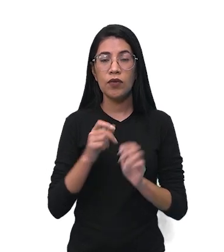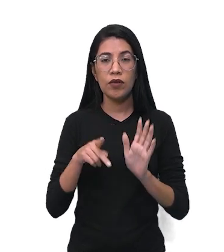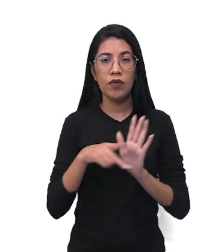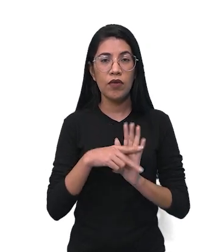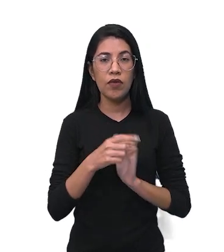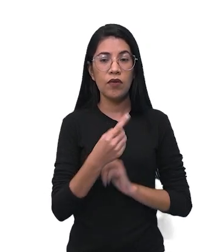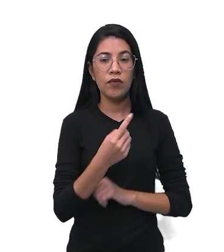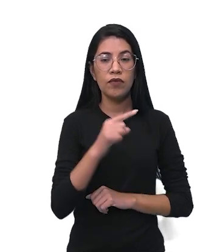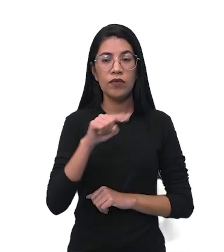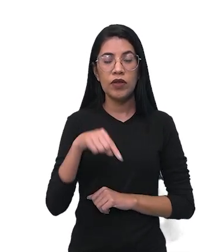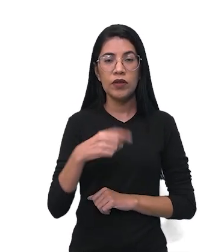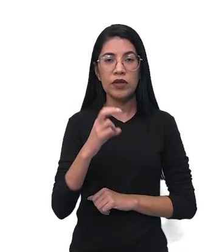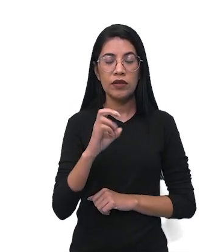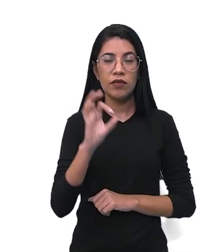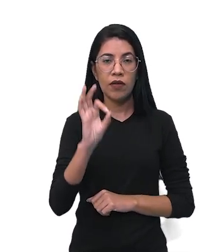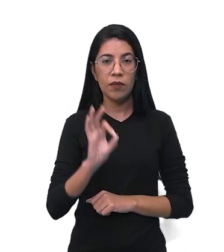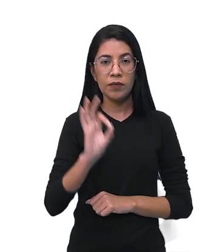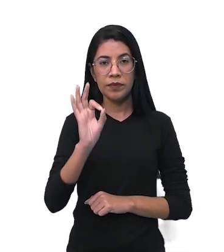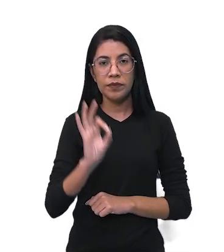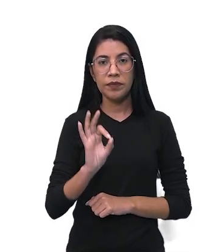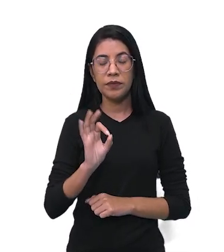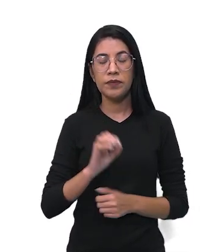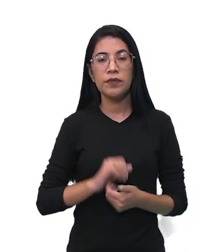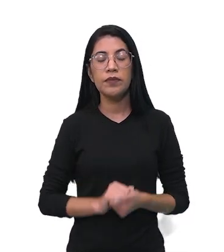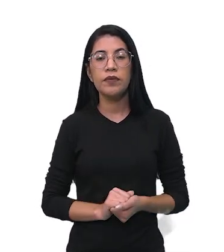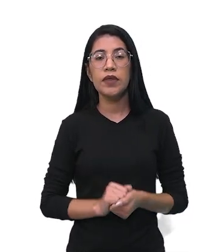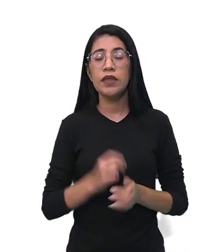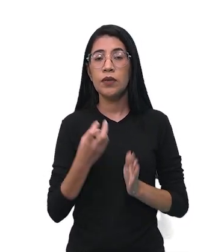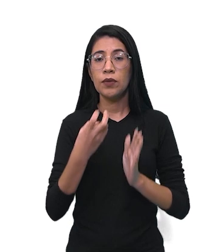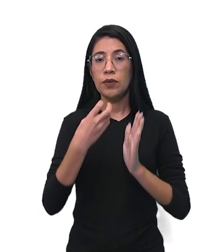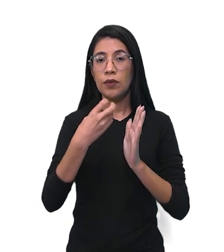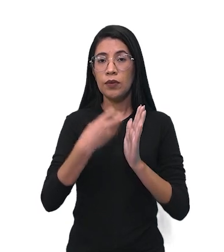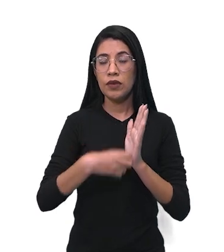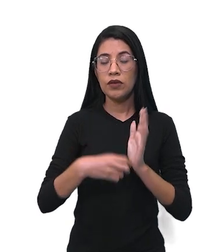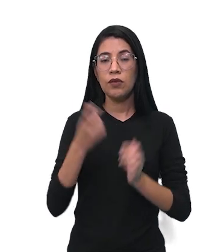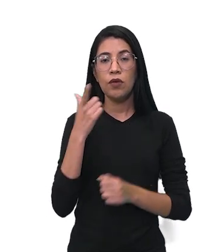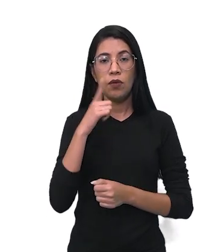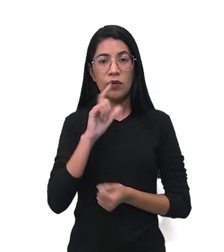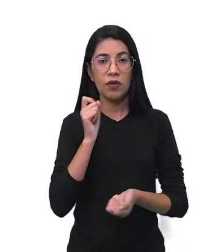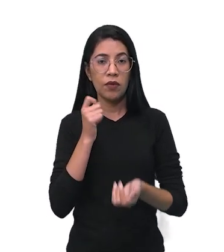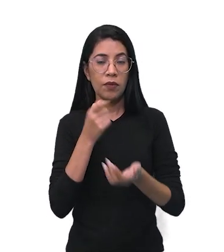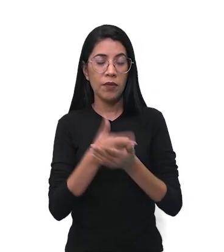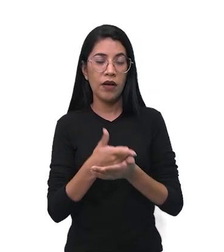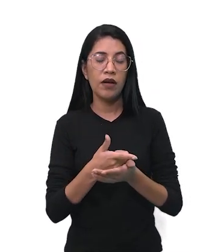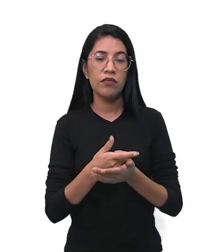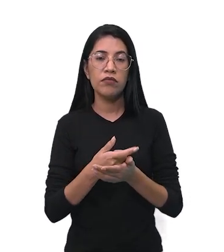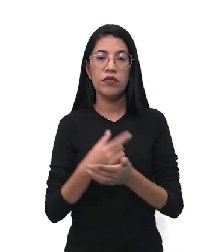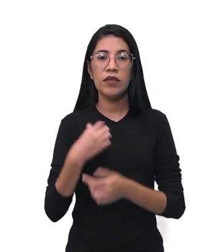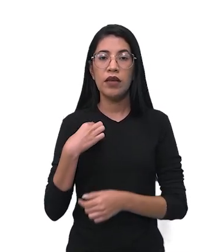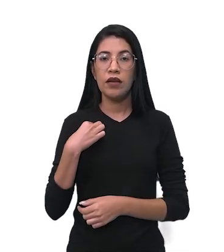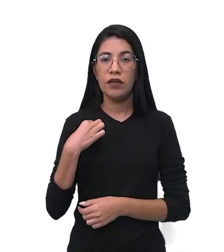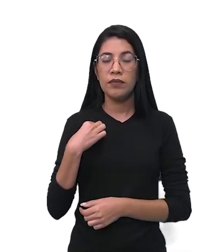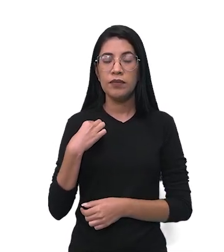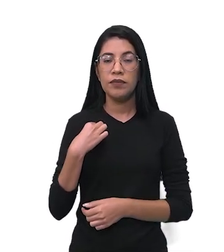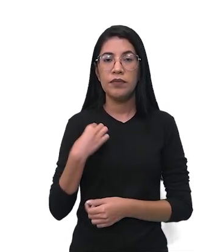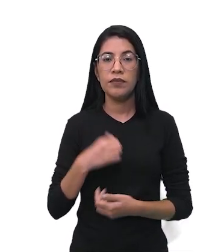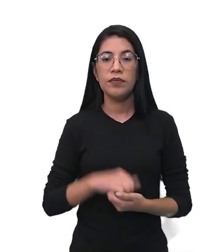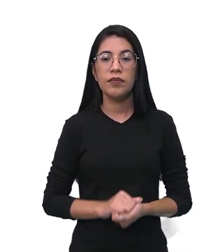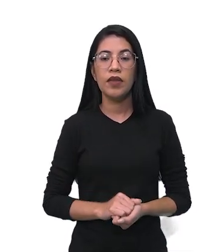1,5%. Tá? Então o desconto concedido aí na blusa foi de, ou melhor, R$